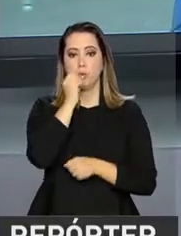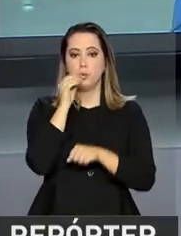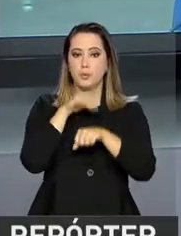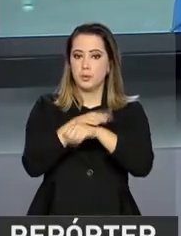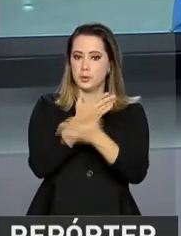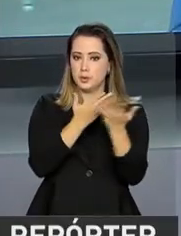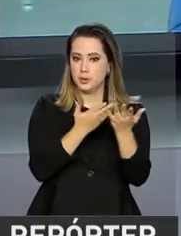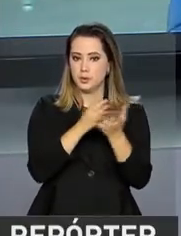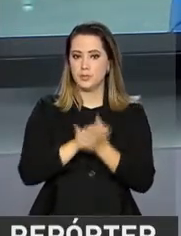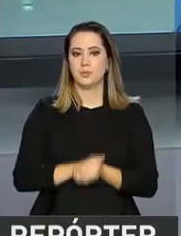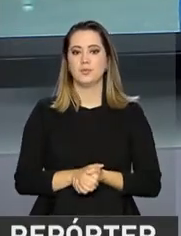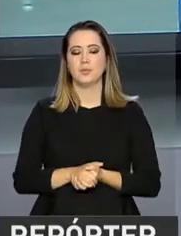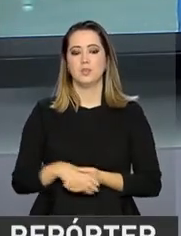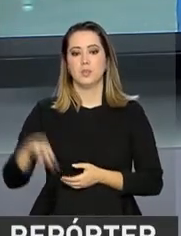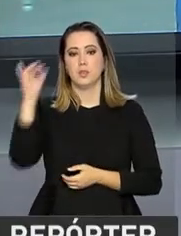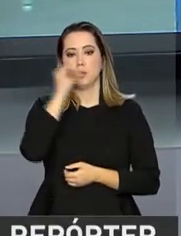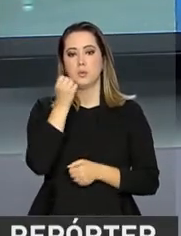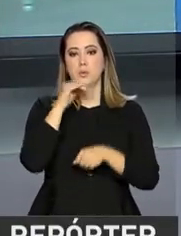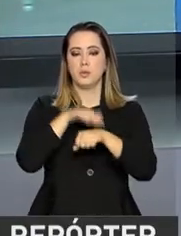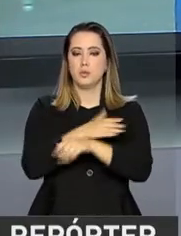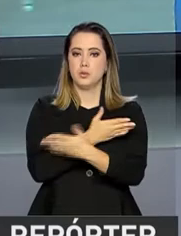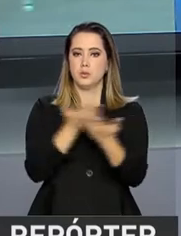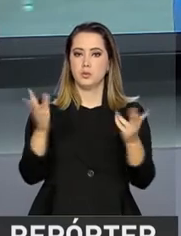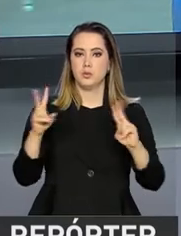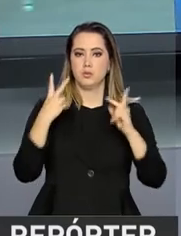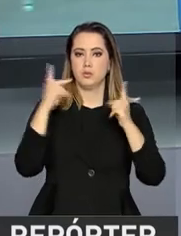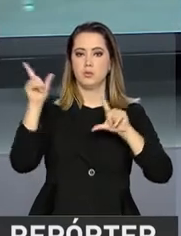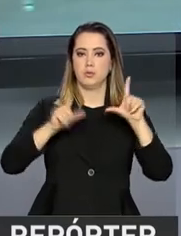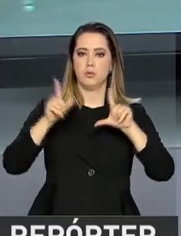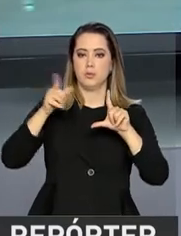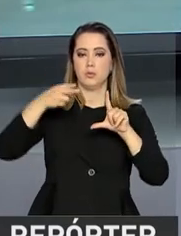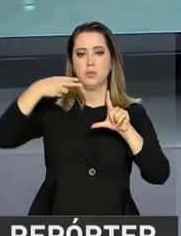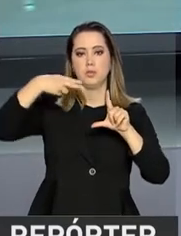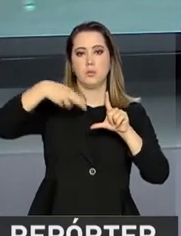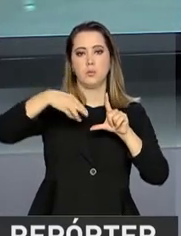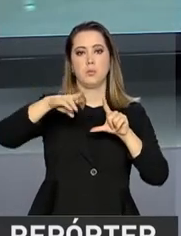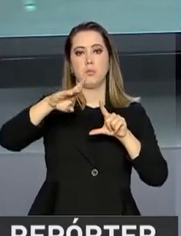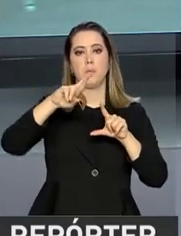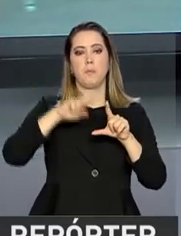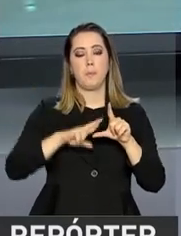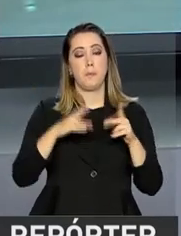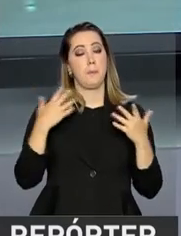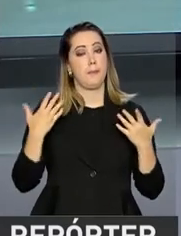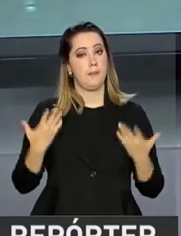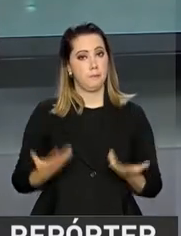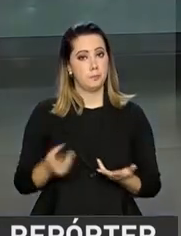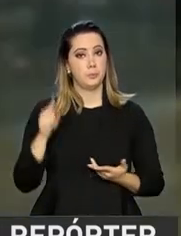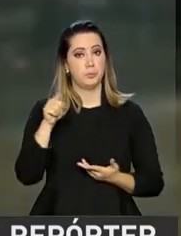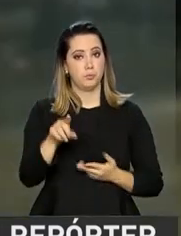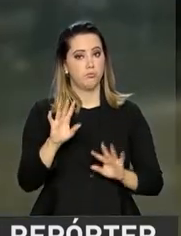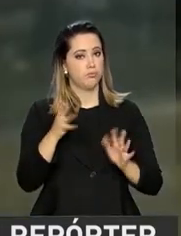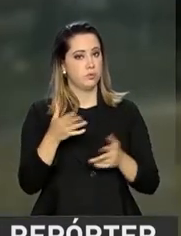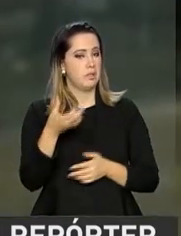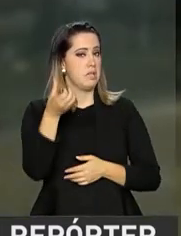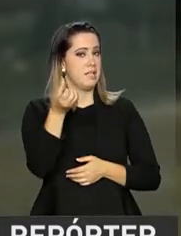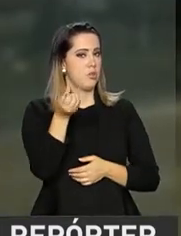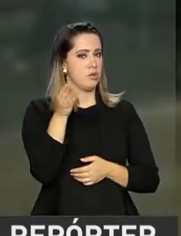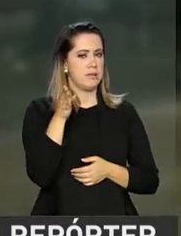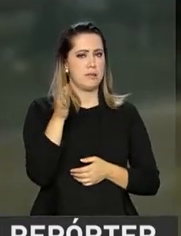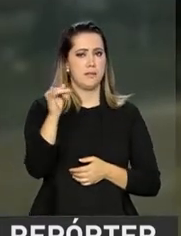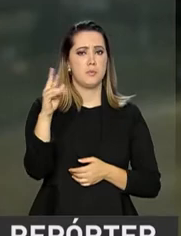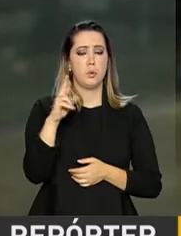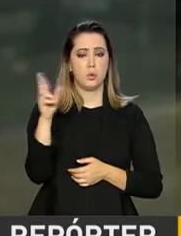rola isso é boa noite boa noite a todos que nos assistem na tv nbr olha aí se cerca de 16 bilhões de reais